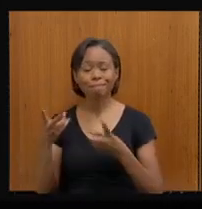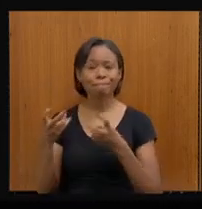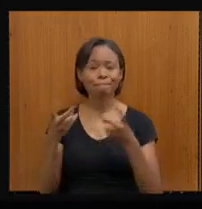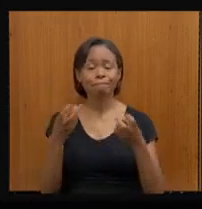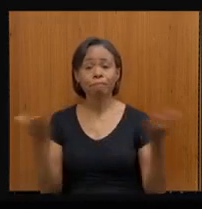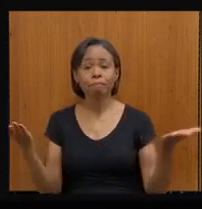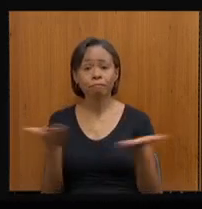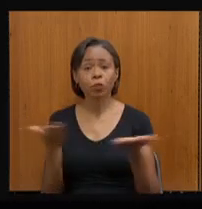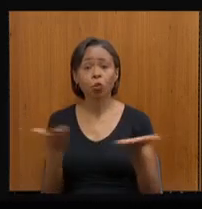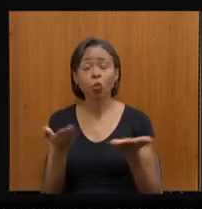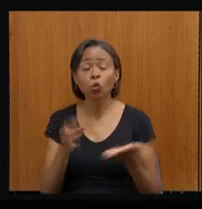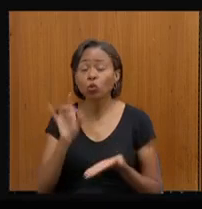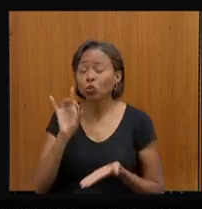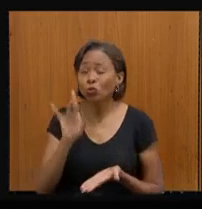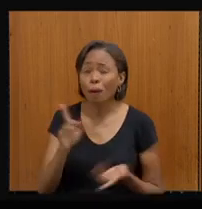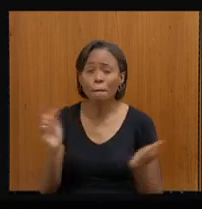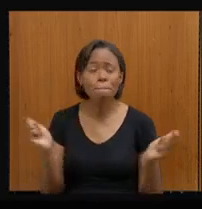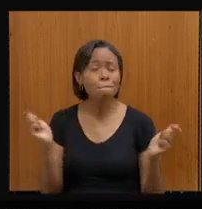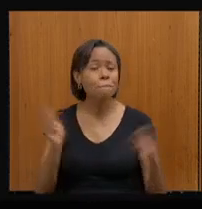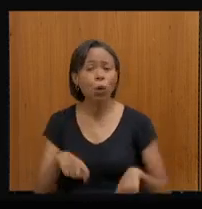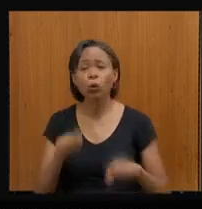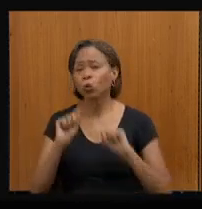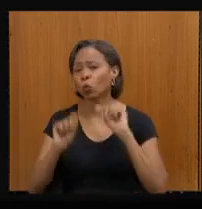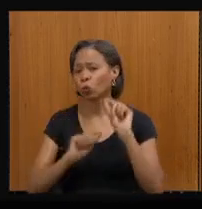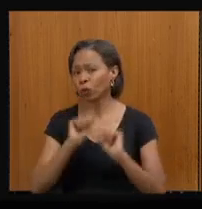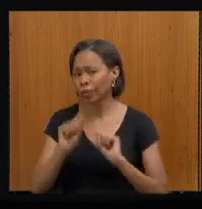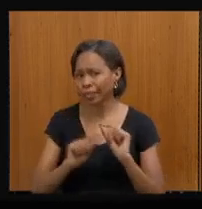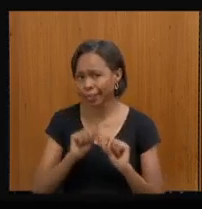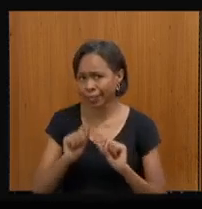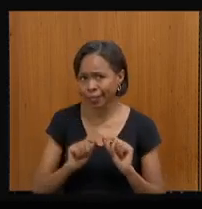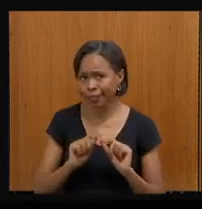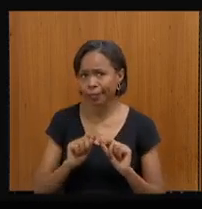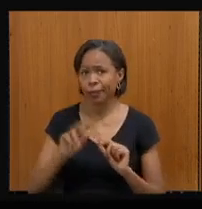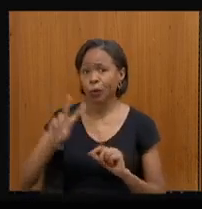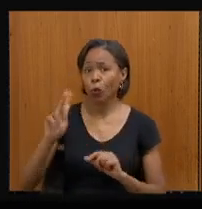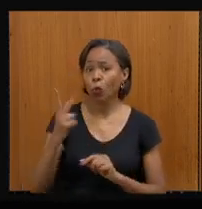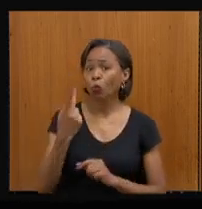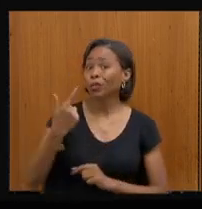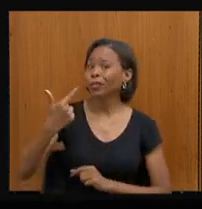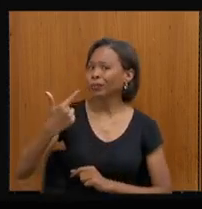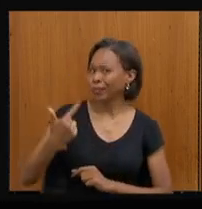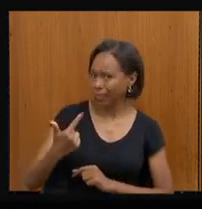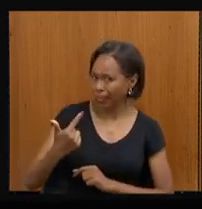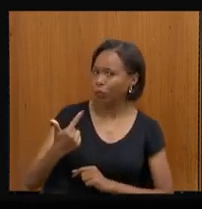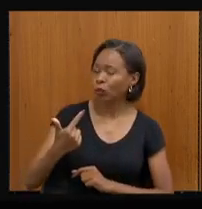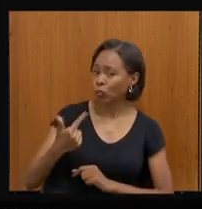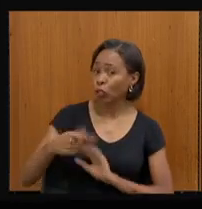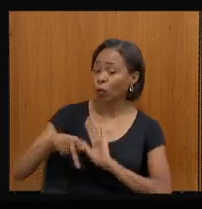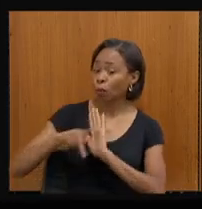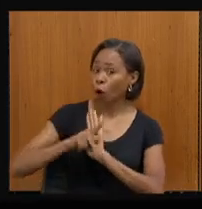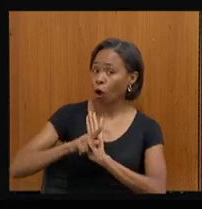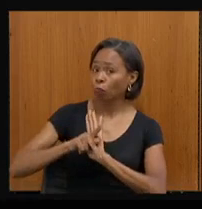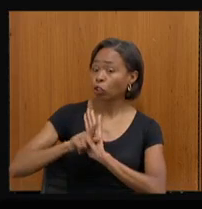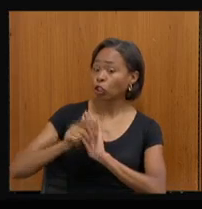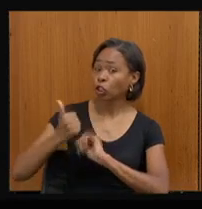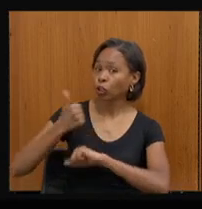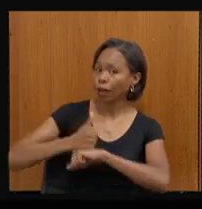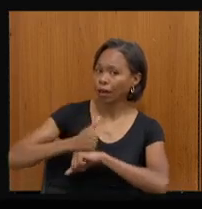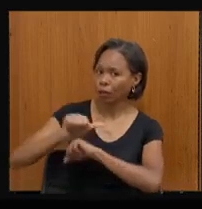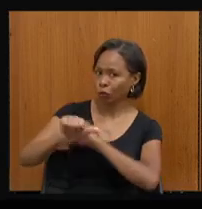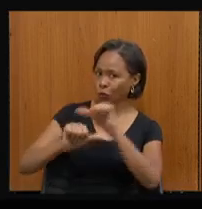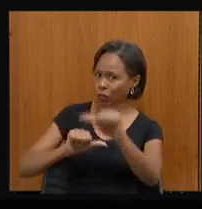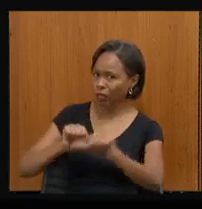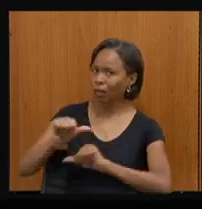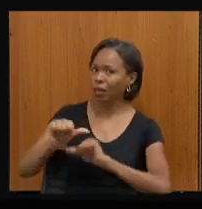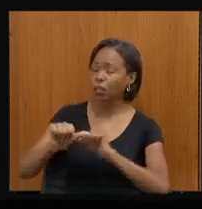hoje visto pode ser o é o hidrogênio de fontes renováveis Então a partir